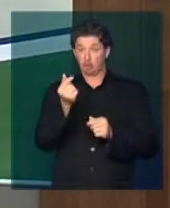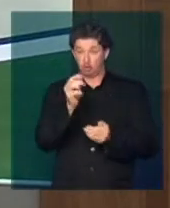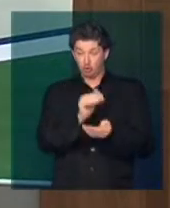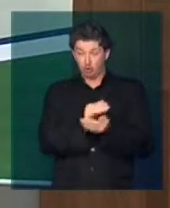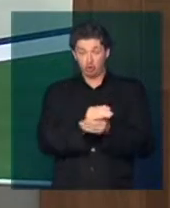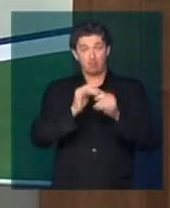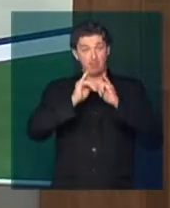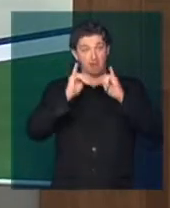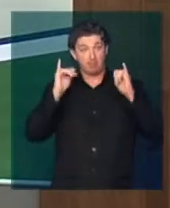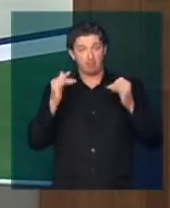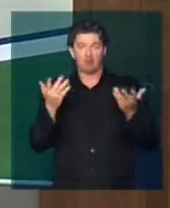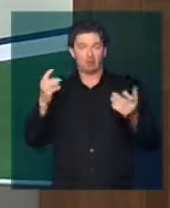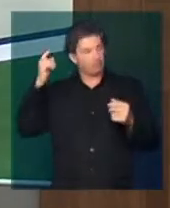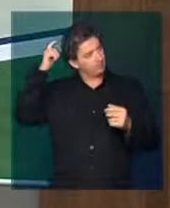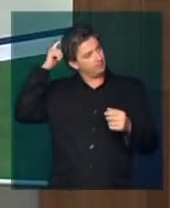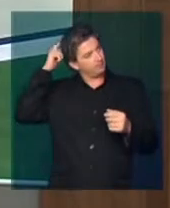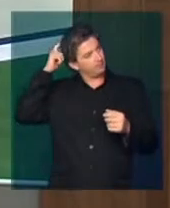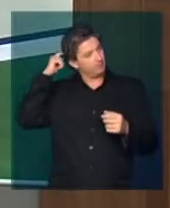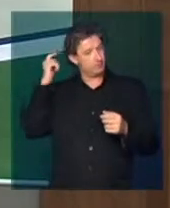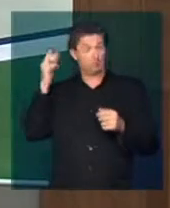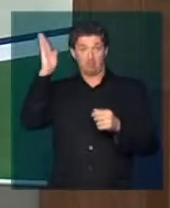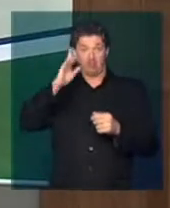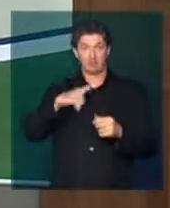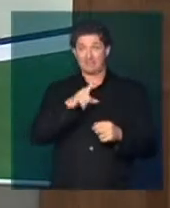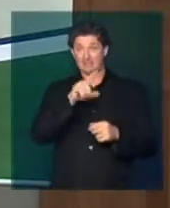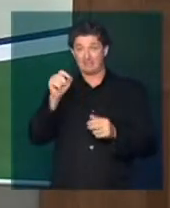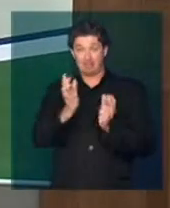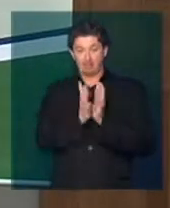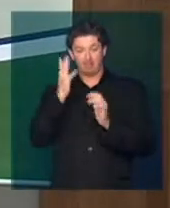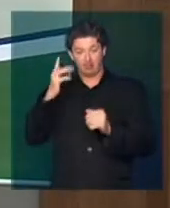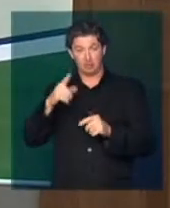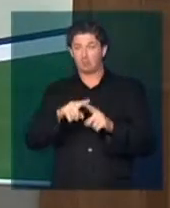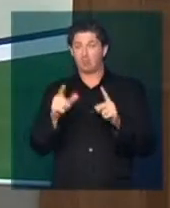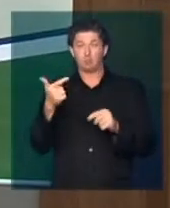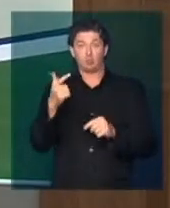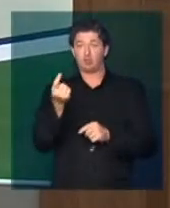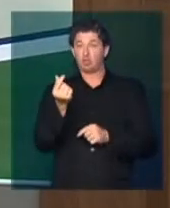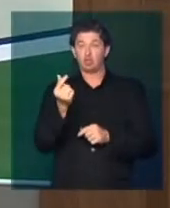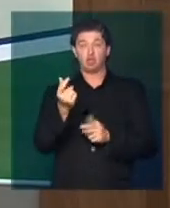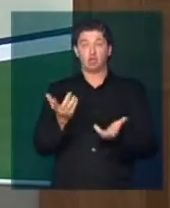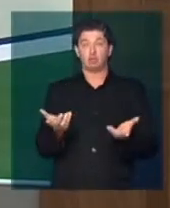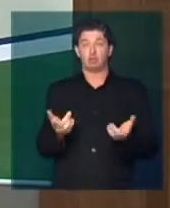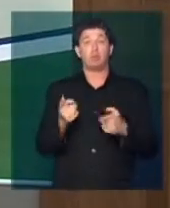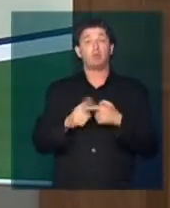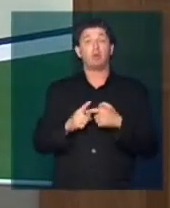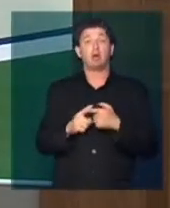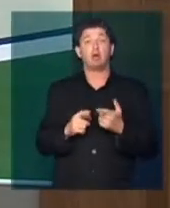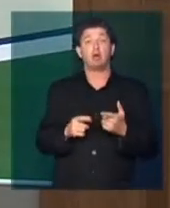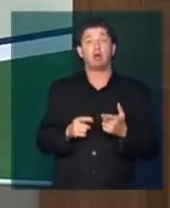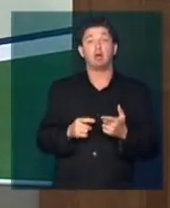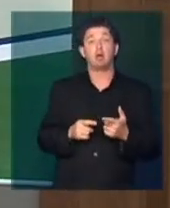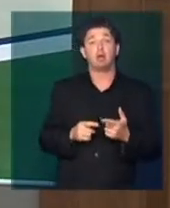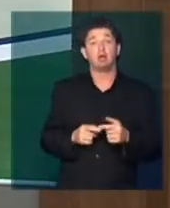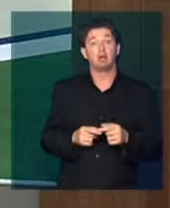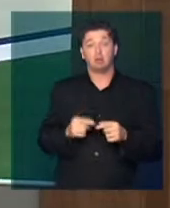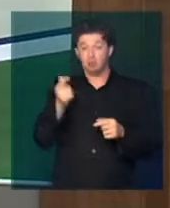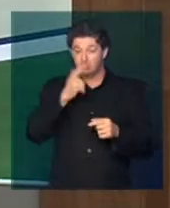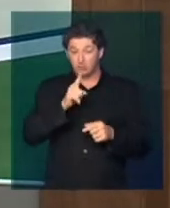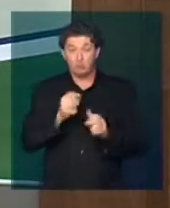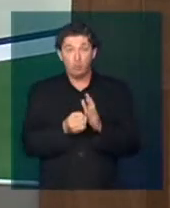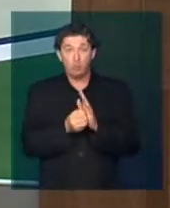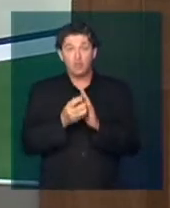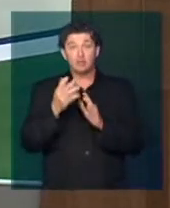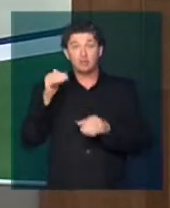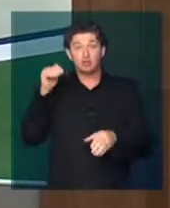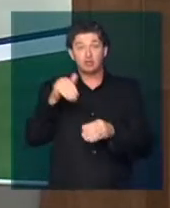partidário. Então, o Brasil tem 100 partidos, mas não tem fundo partidário, não recebe dinheiro público. Por quê? Porque eles não adquiriram uma quantidade